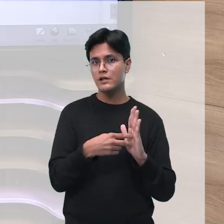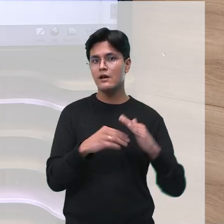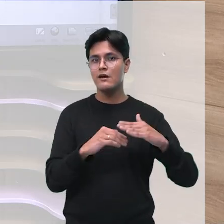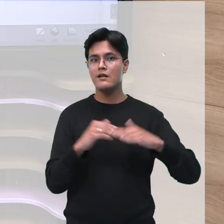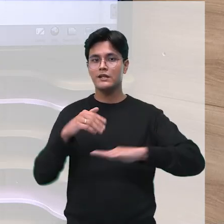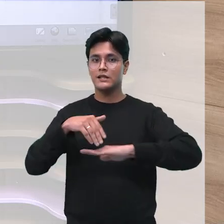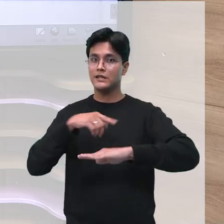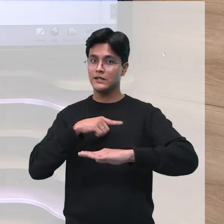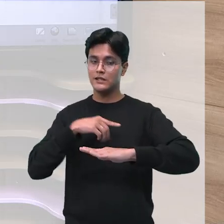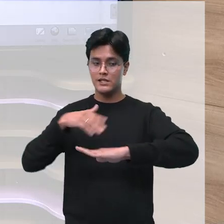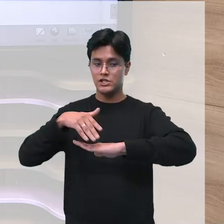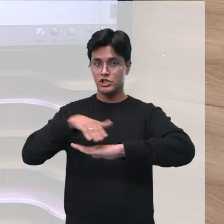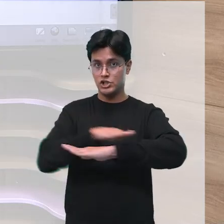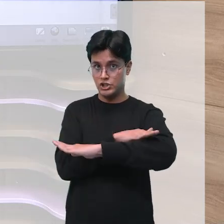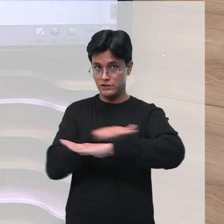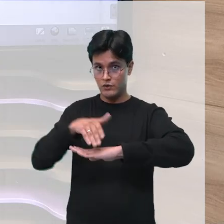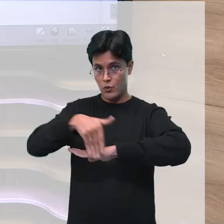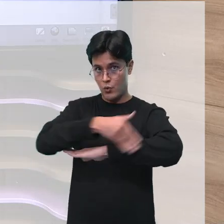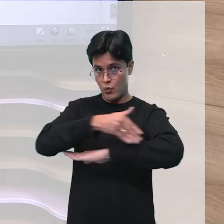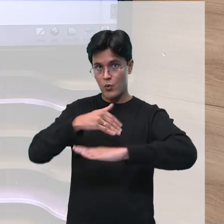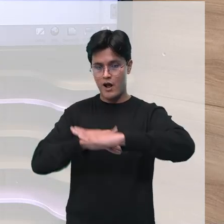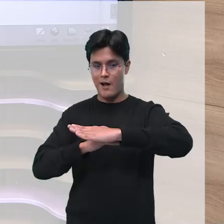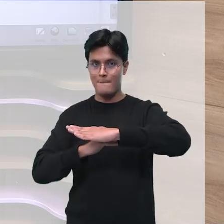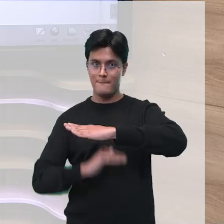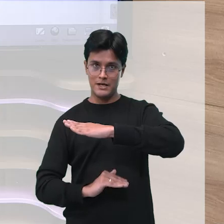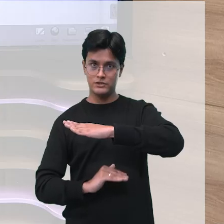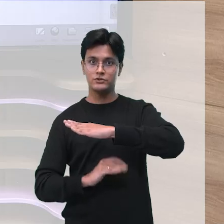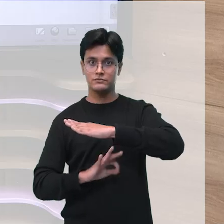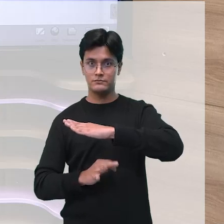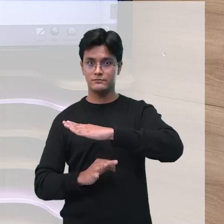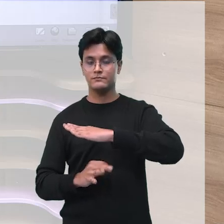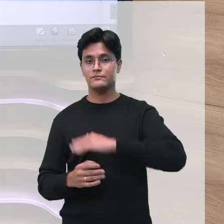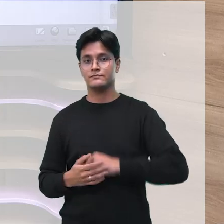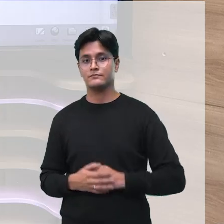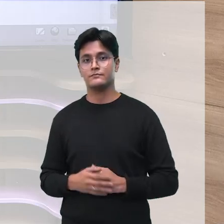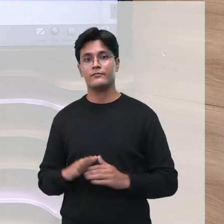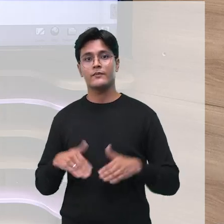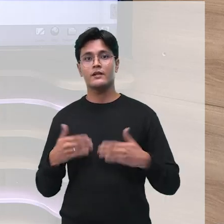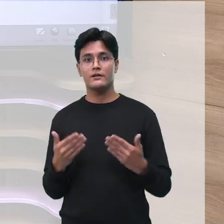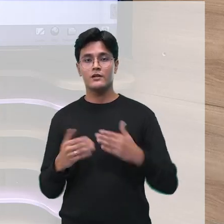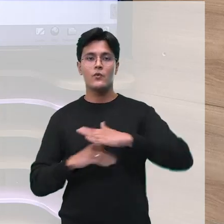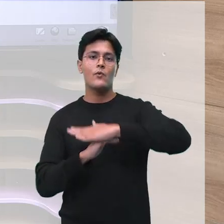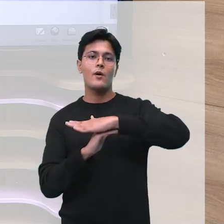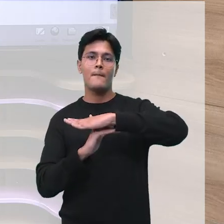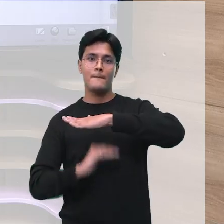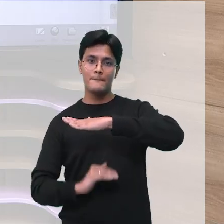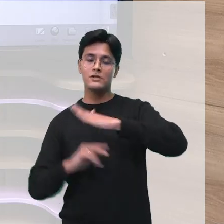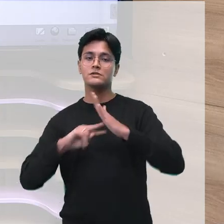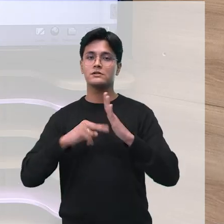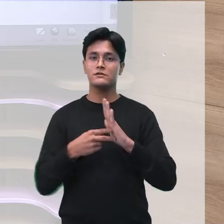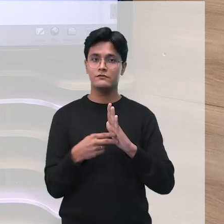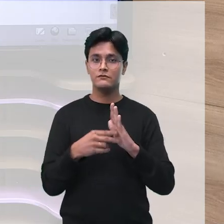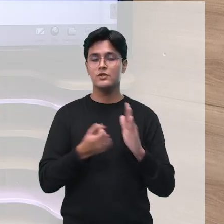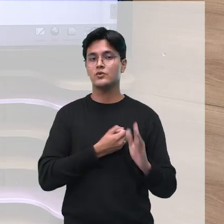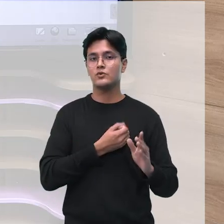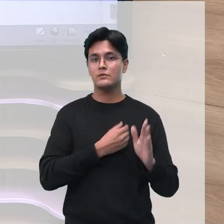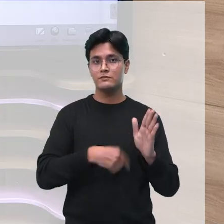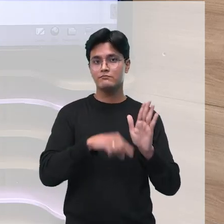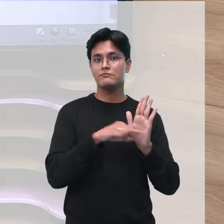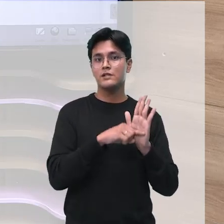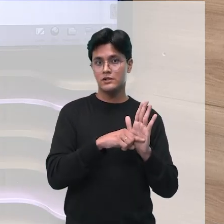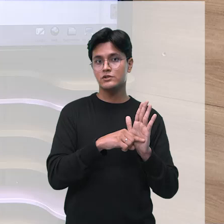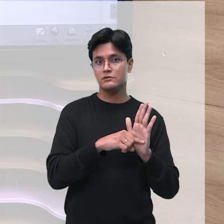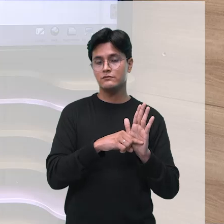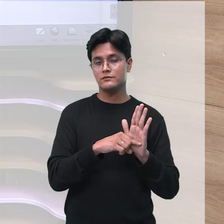tá? Do nível da rua. Então, abaixo significa números negativos, significa